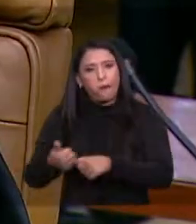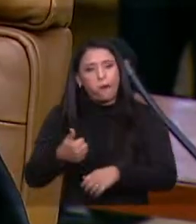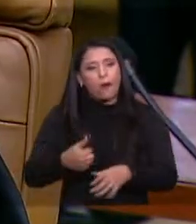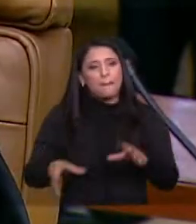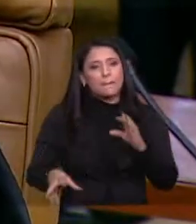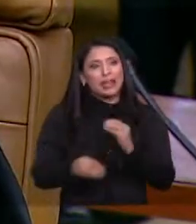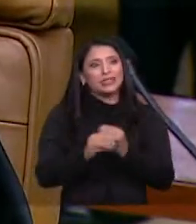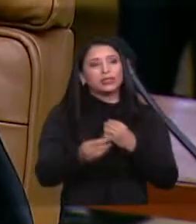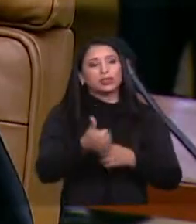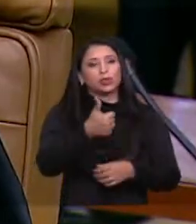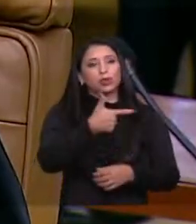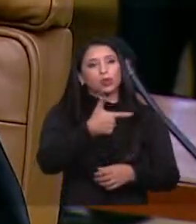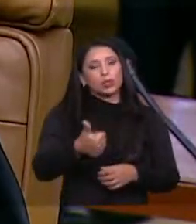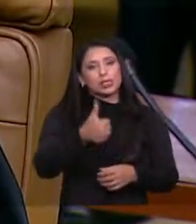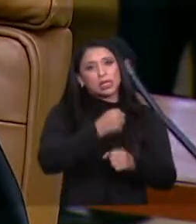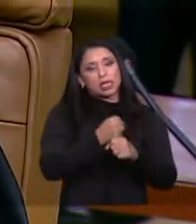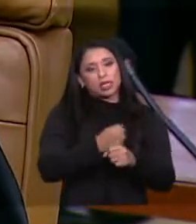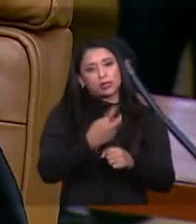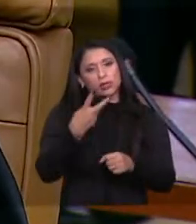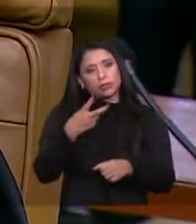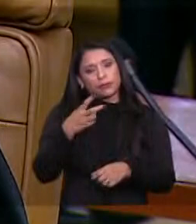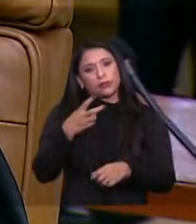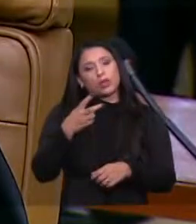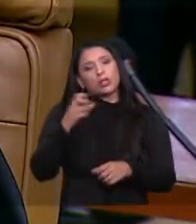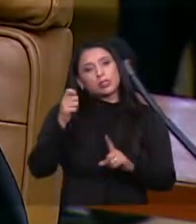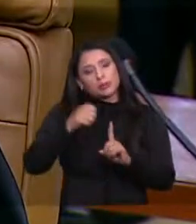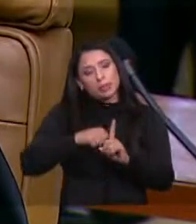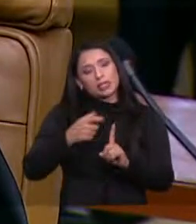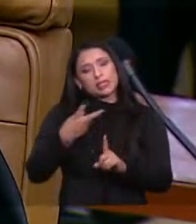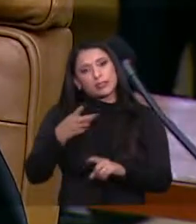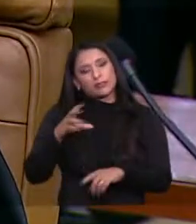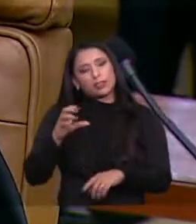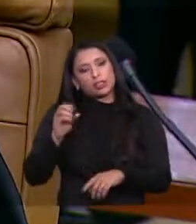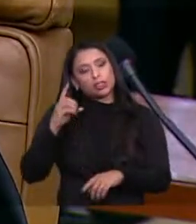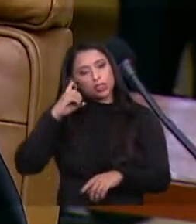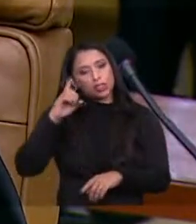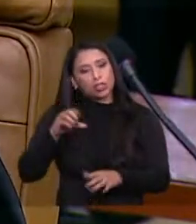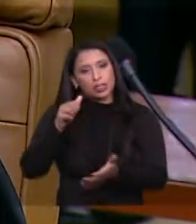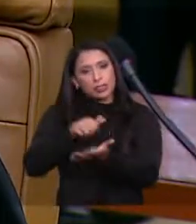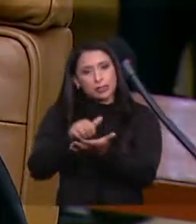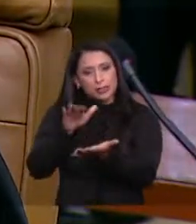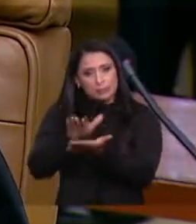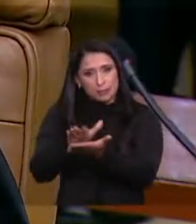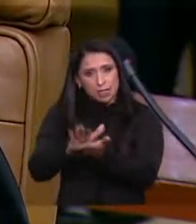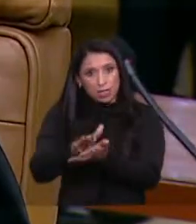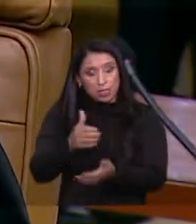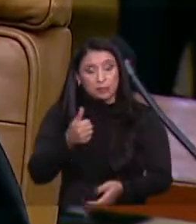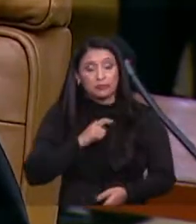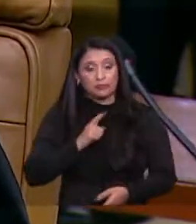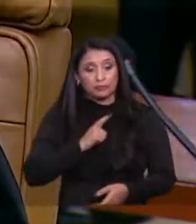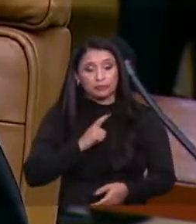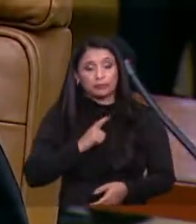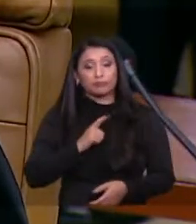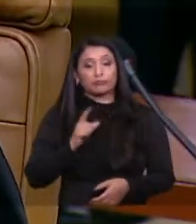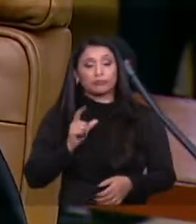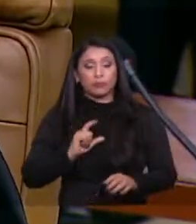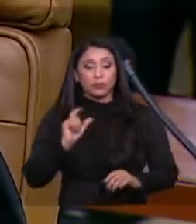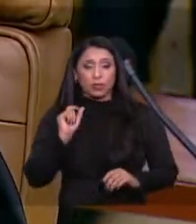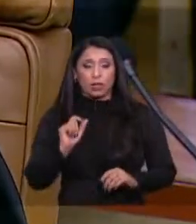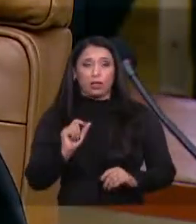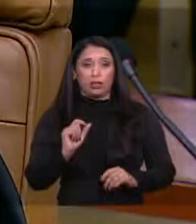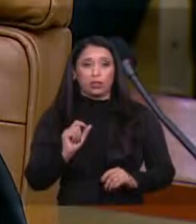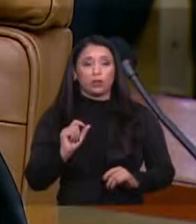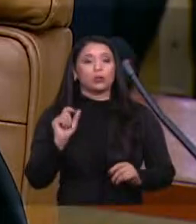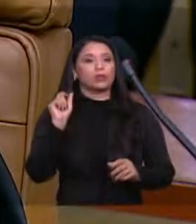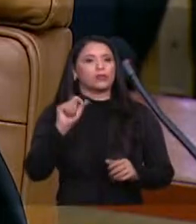e dois meses e 20 dias reclusão e pagamento de 100 dias multas em razão do concurso material